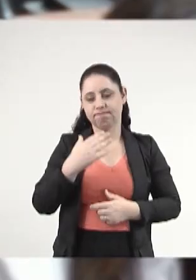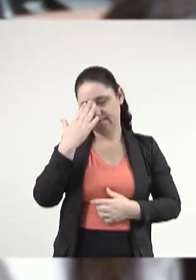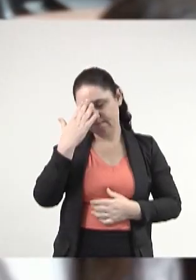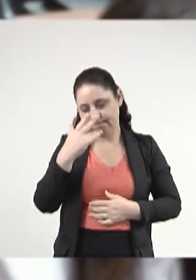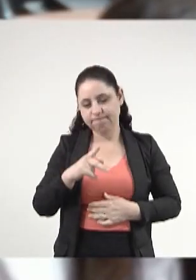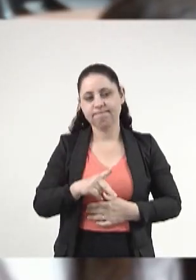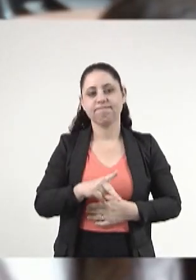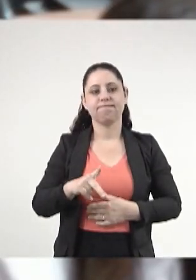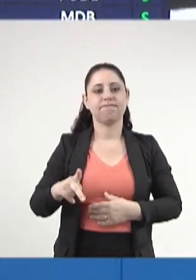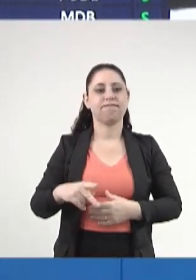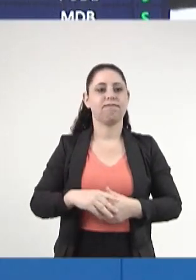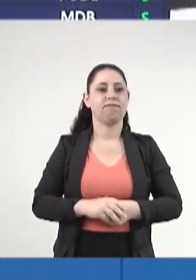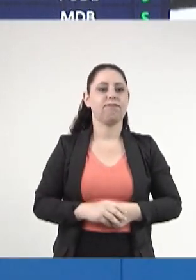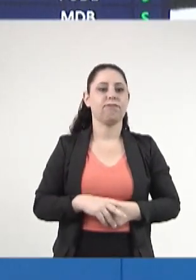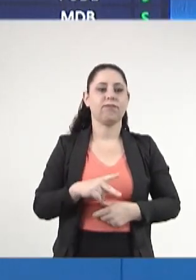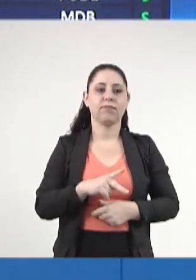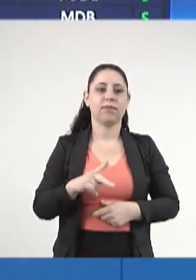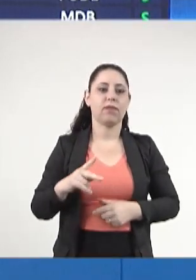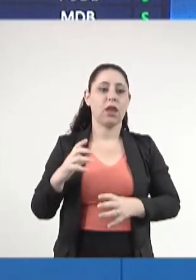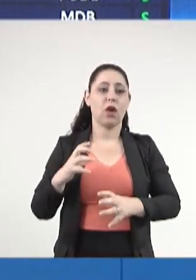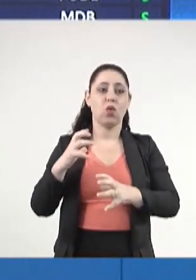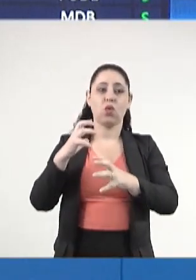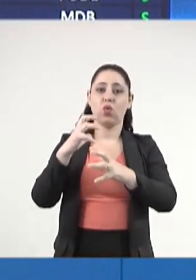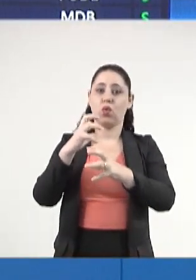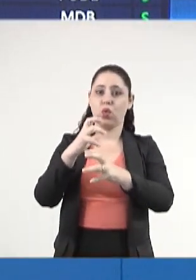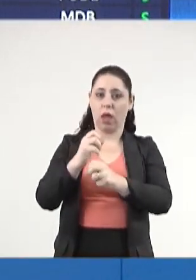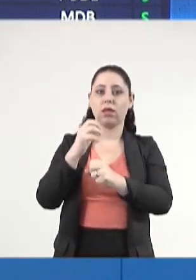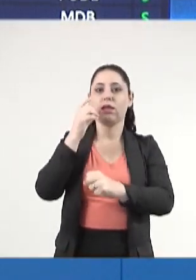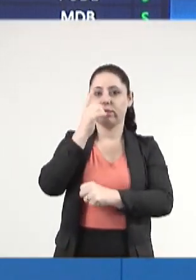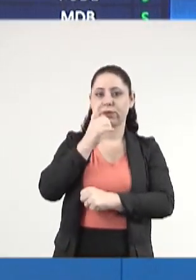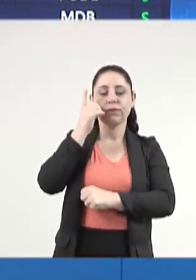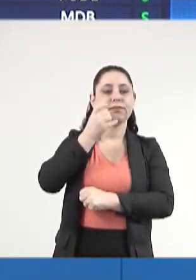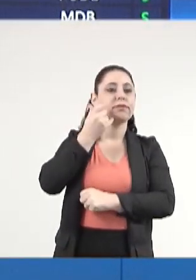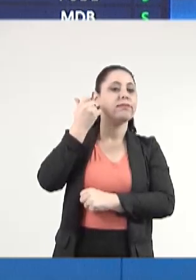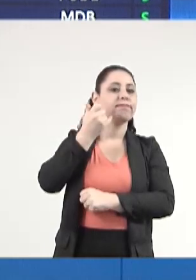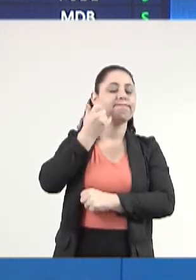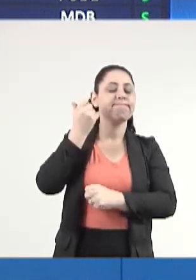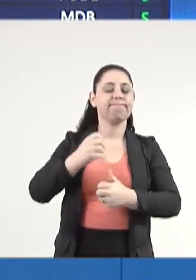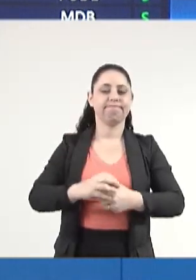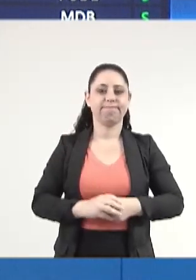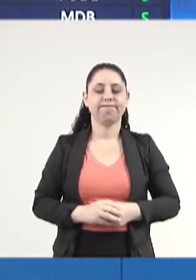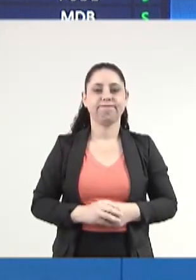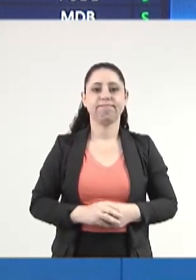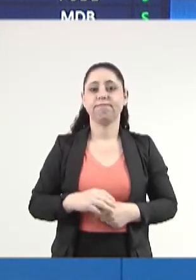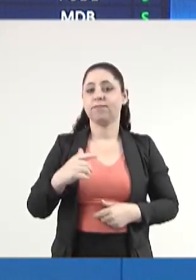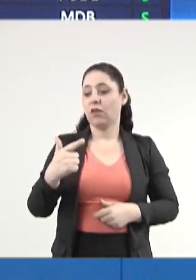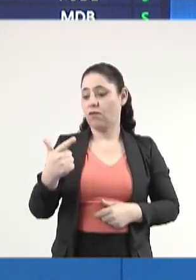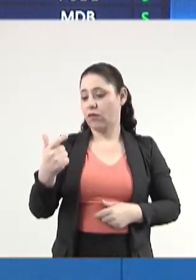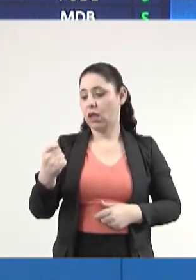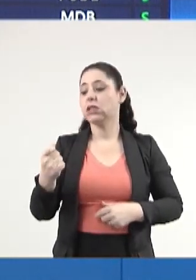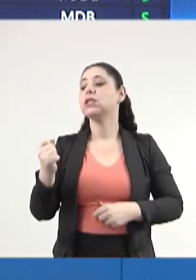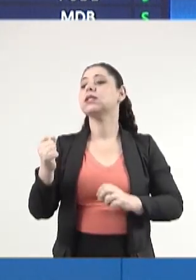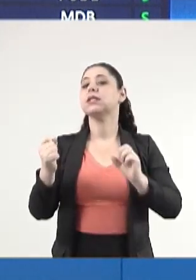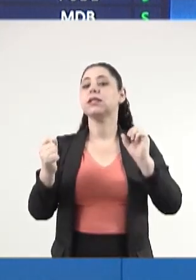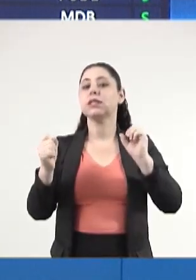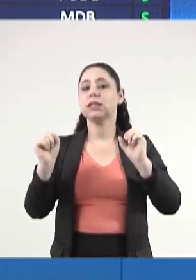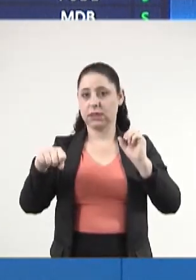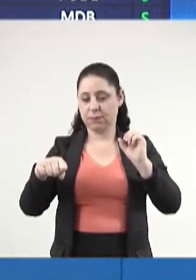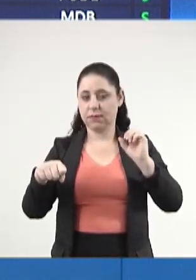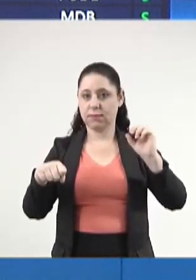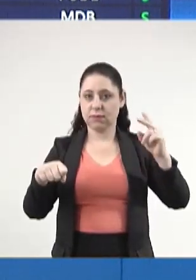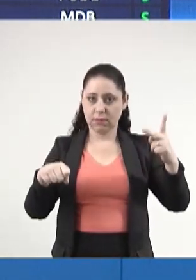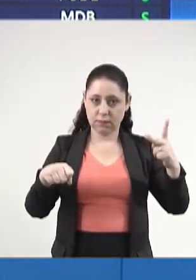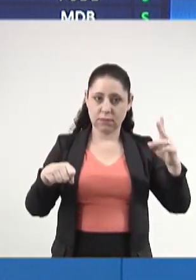presidente. Senhor presidente, computando o voto do deputado Jamilson Nami, são 20 votos favoráveis e 2